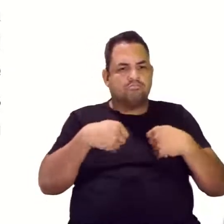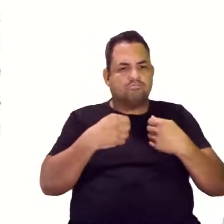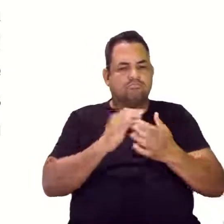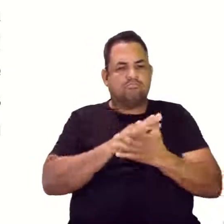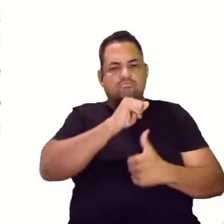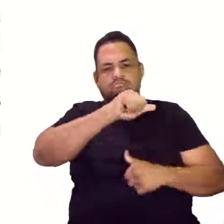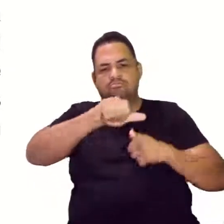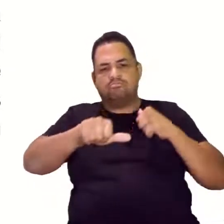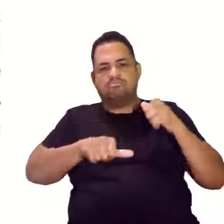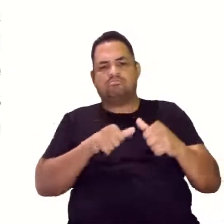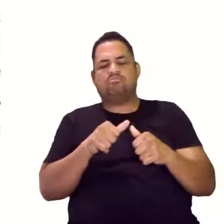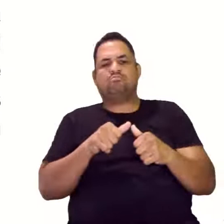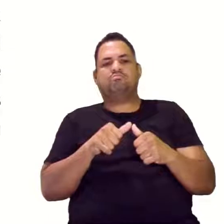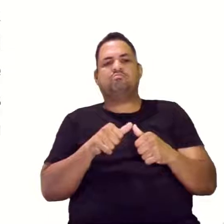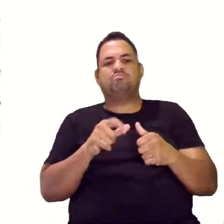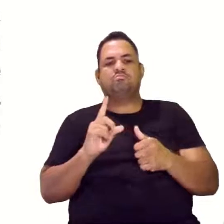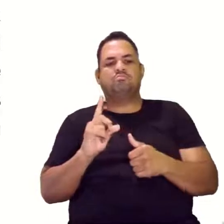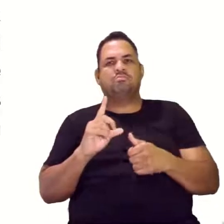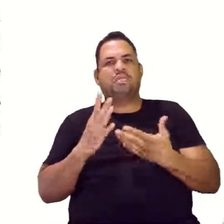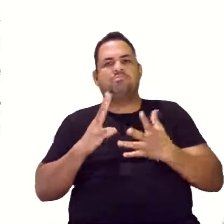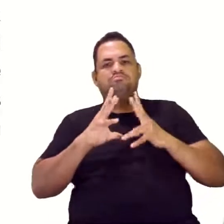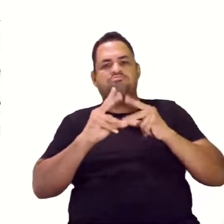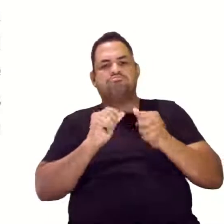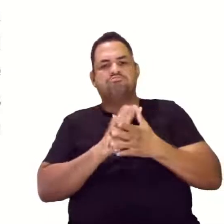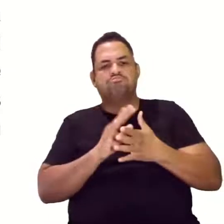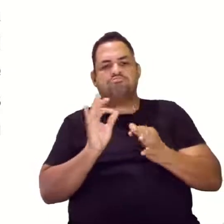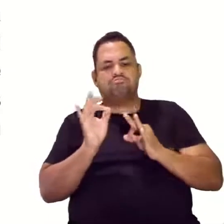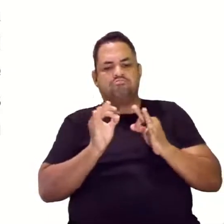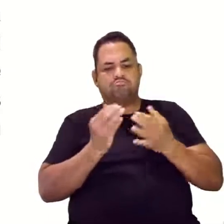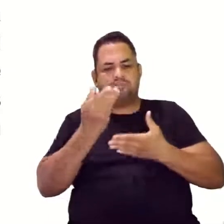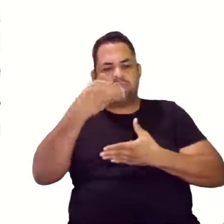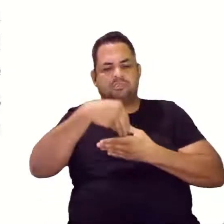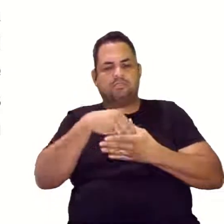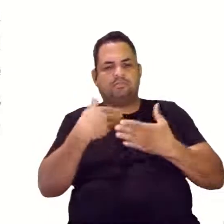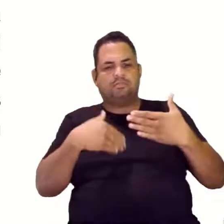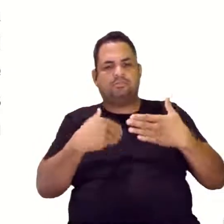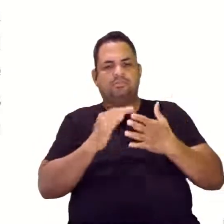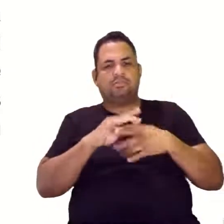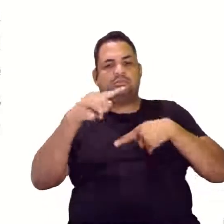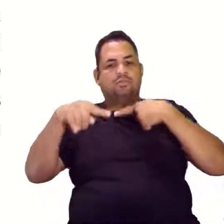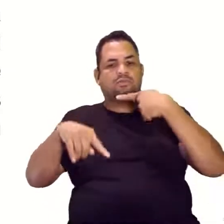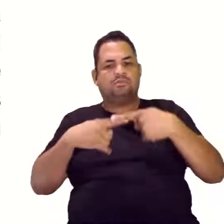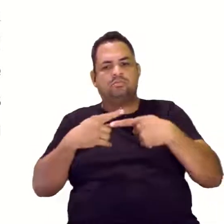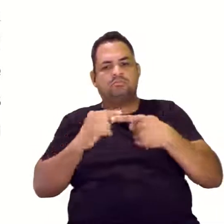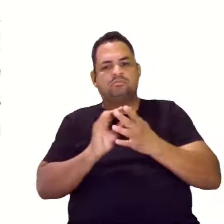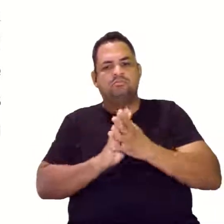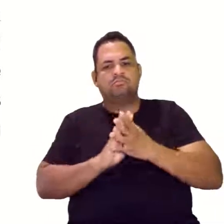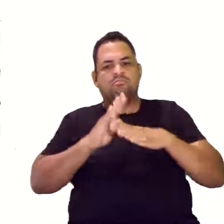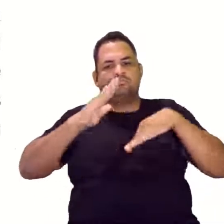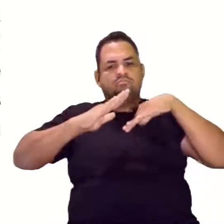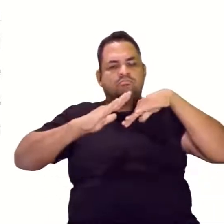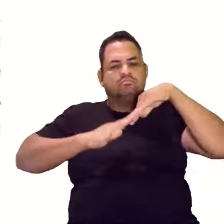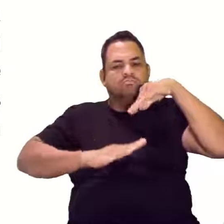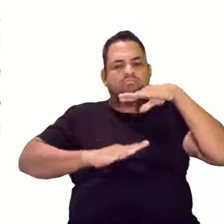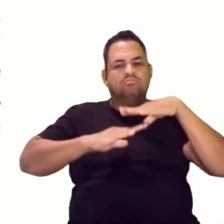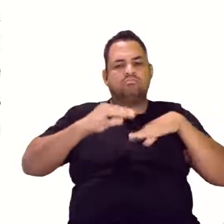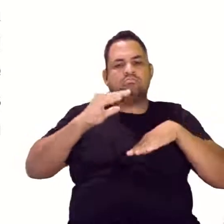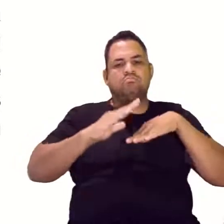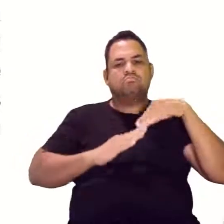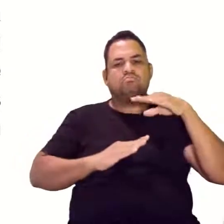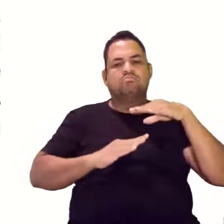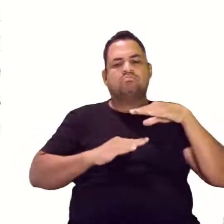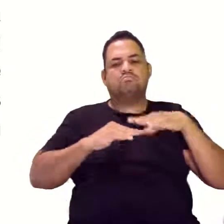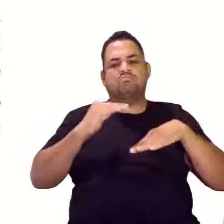de modificar alguma coisa, porque nem sempre tudo que vem é colocado na prova. Na sequência, especialistas